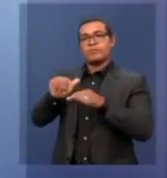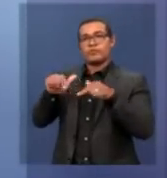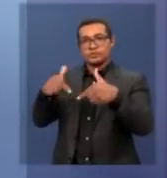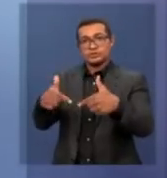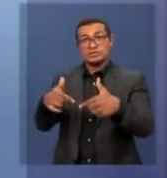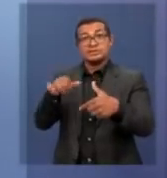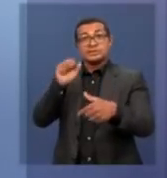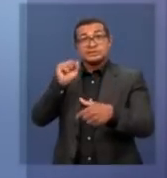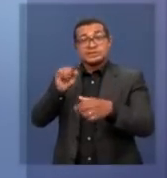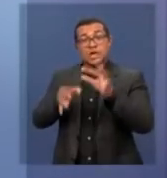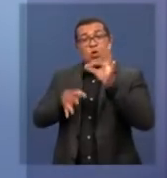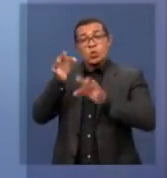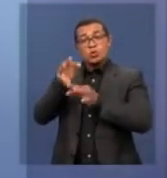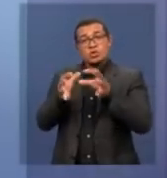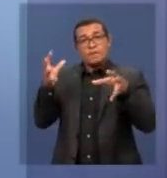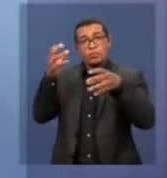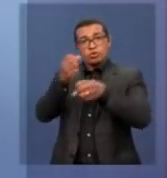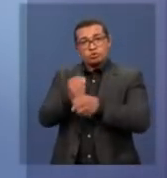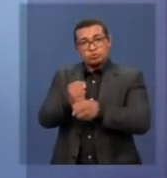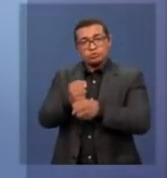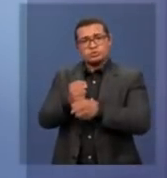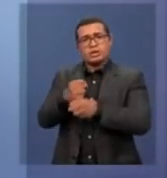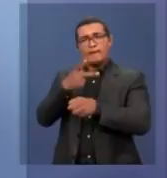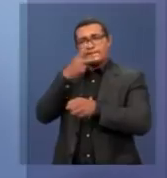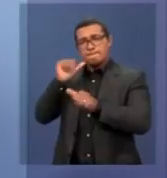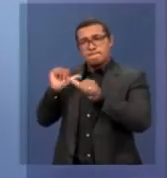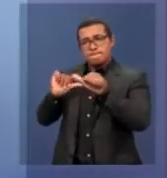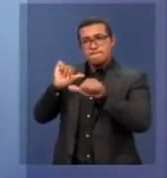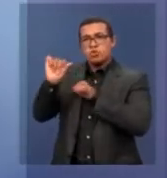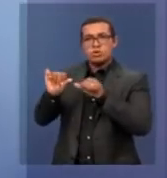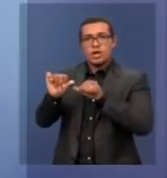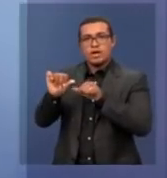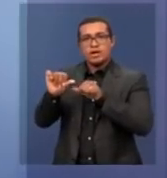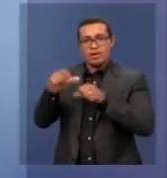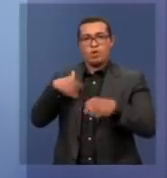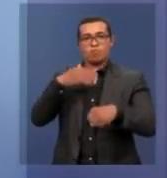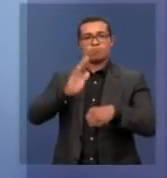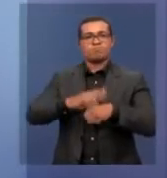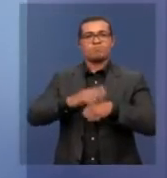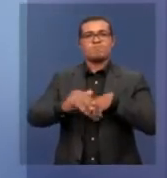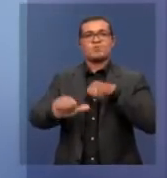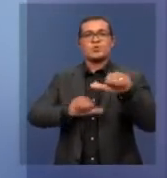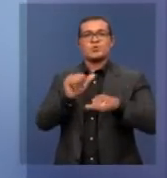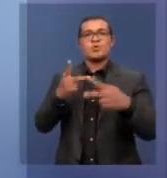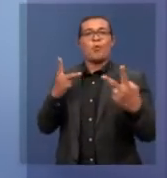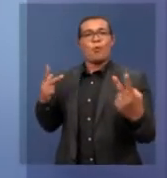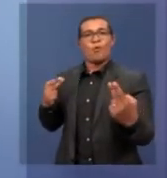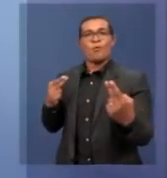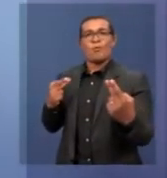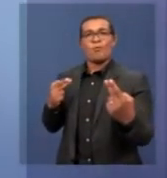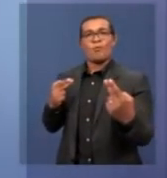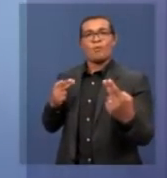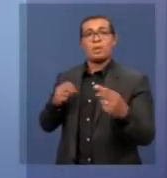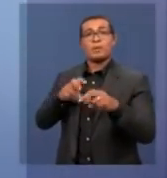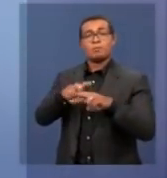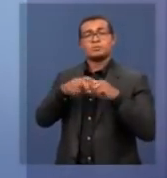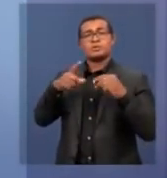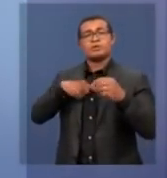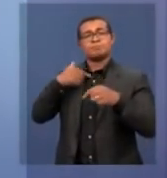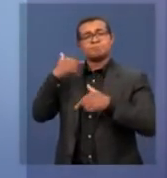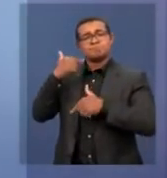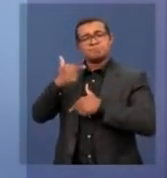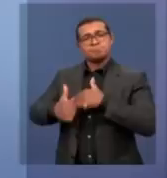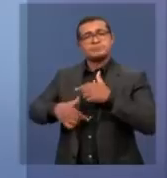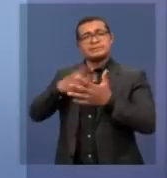alterar essa orientação nós alteremos a nossa conduta e nós temos um trabalho de muito diálogo com